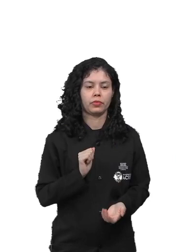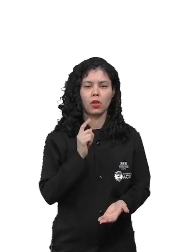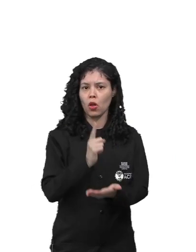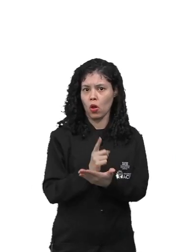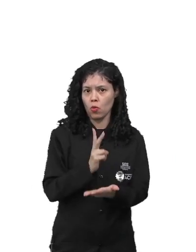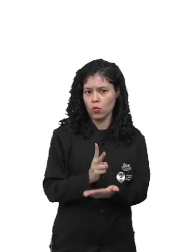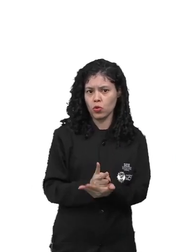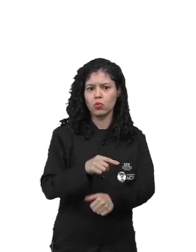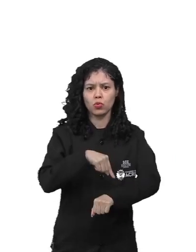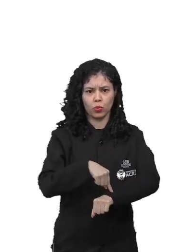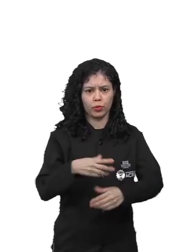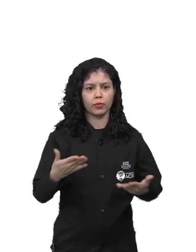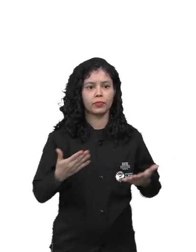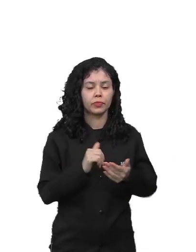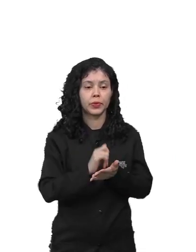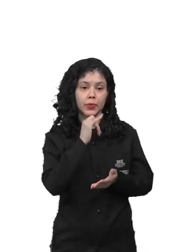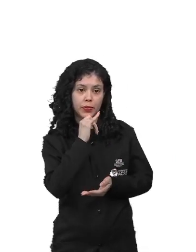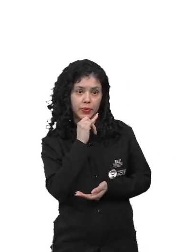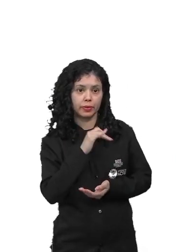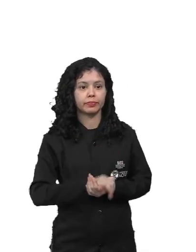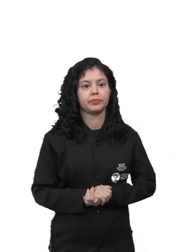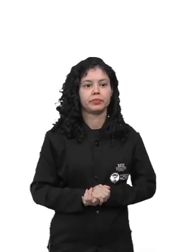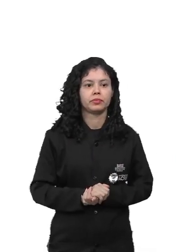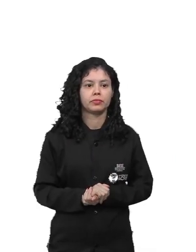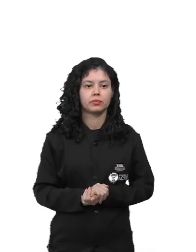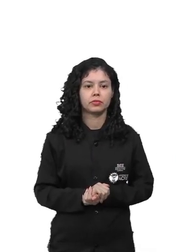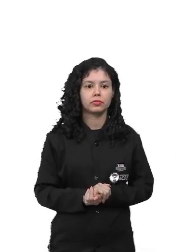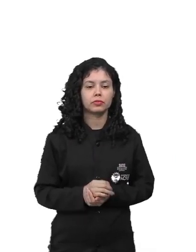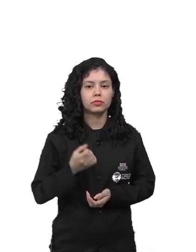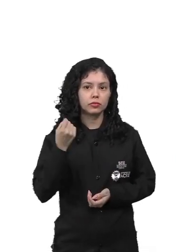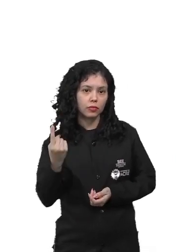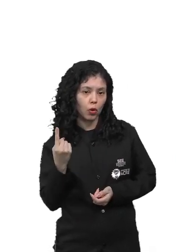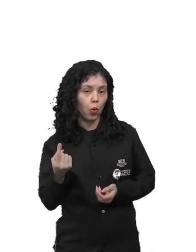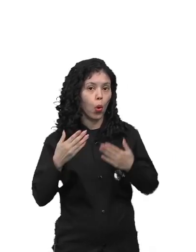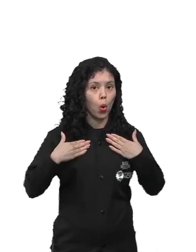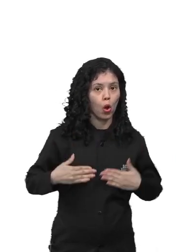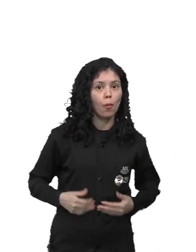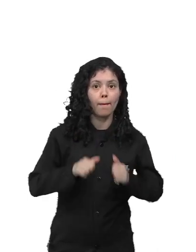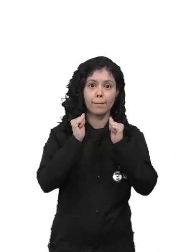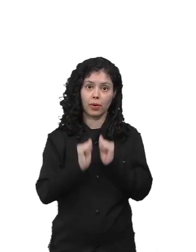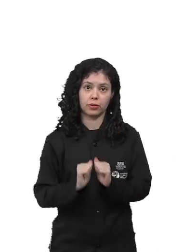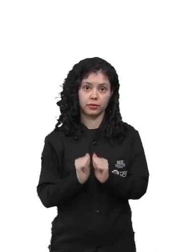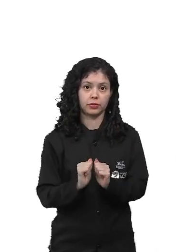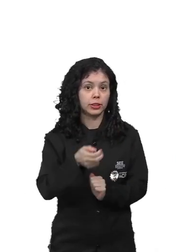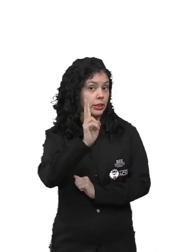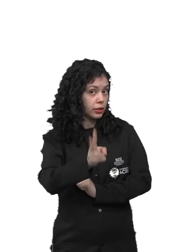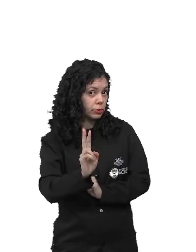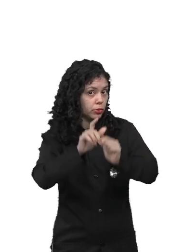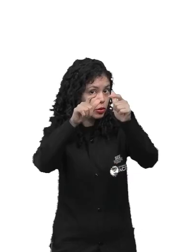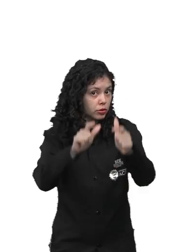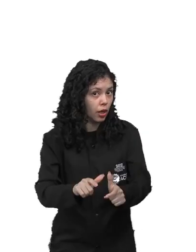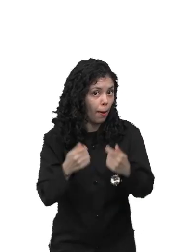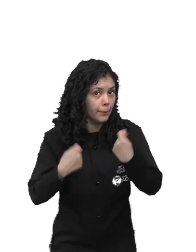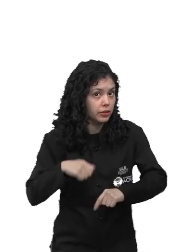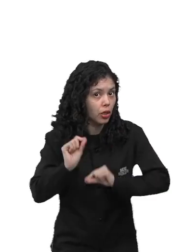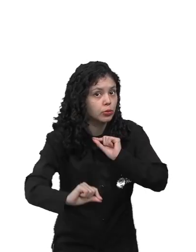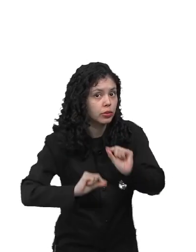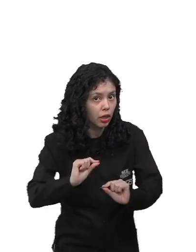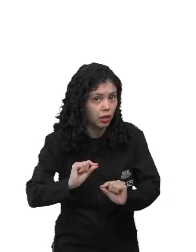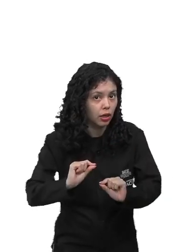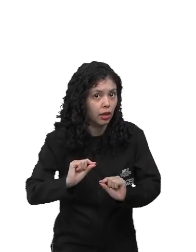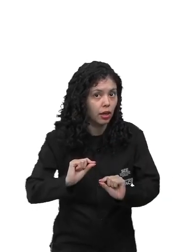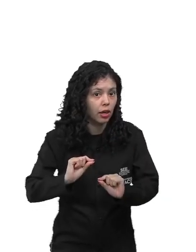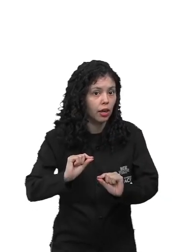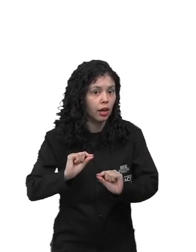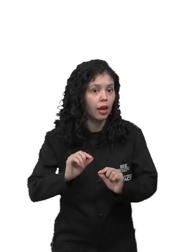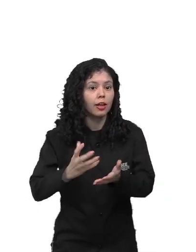mesmo tempo. Ou seja, gente, para que um corpo possa ocupar esse mesmo lugar, é necessário o quê? Que